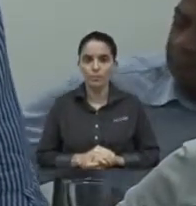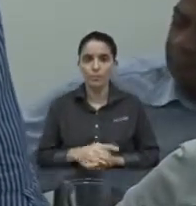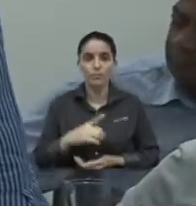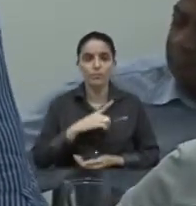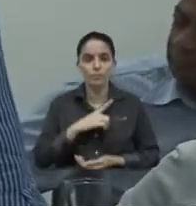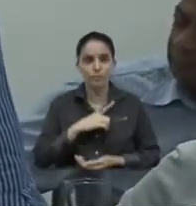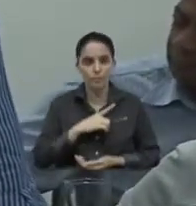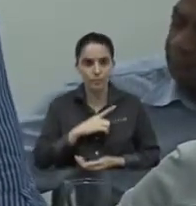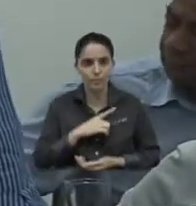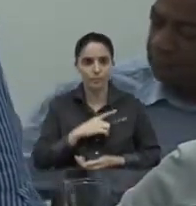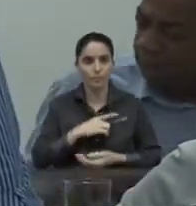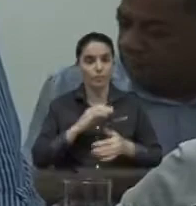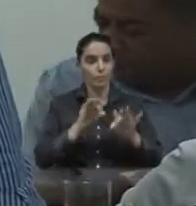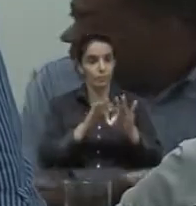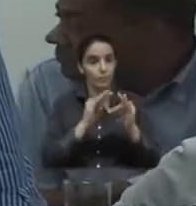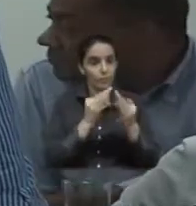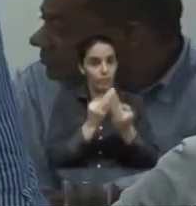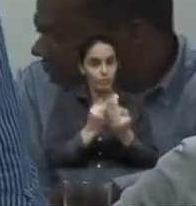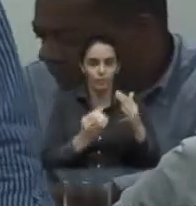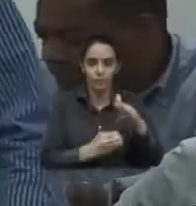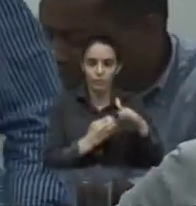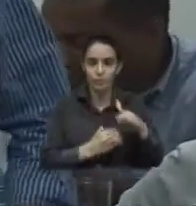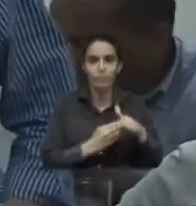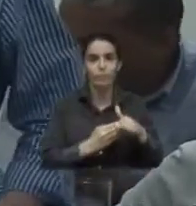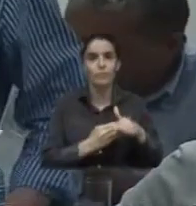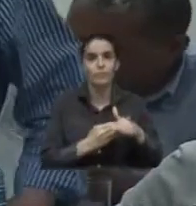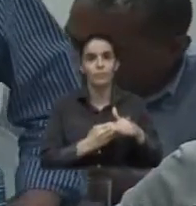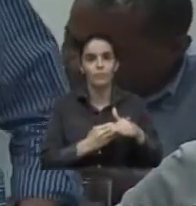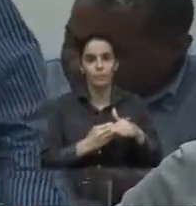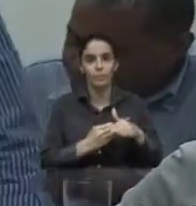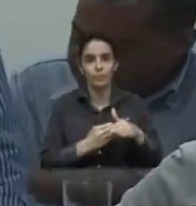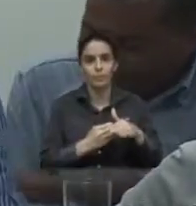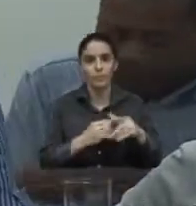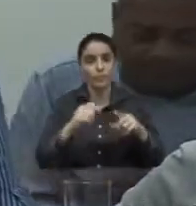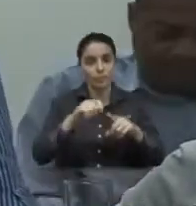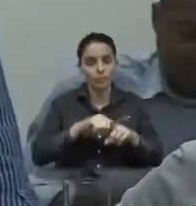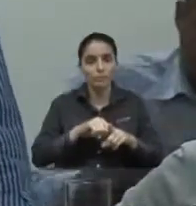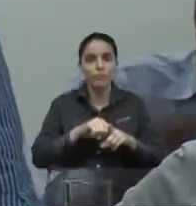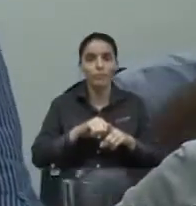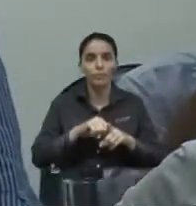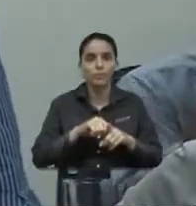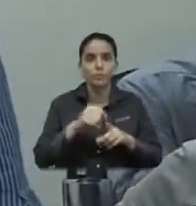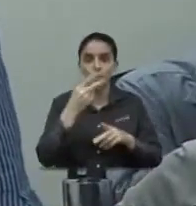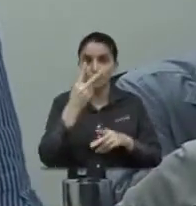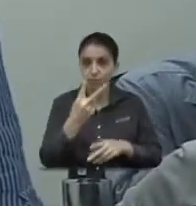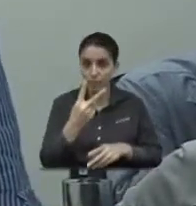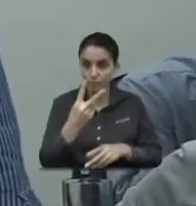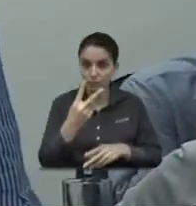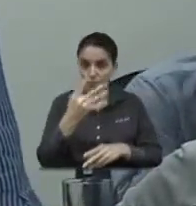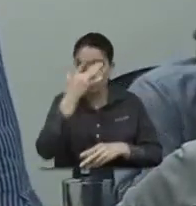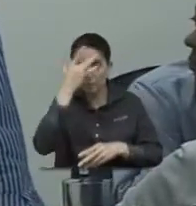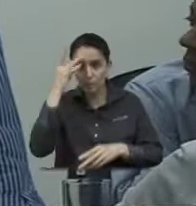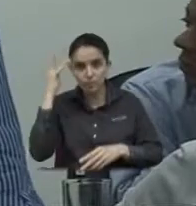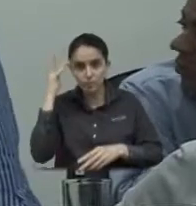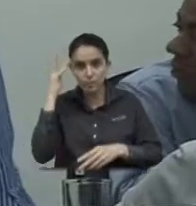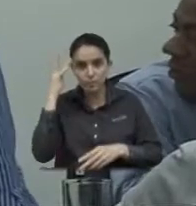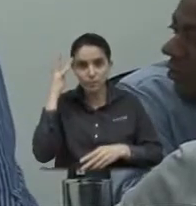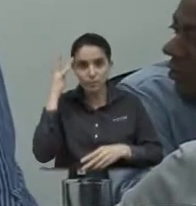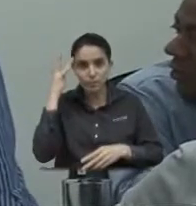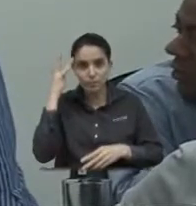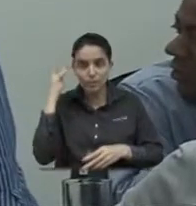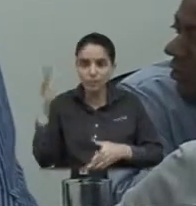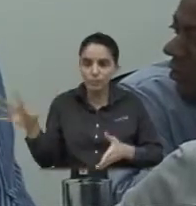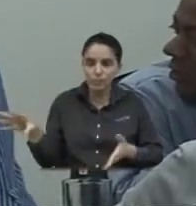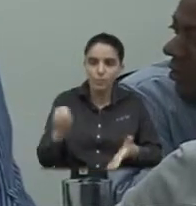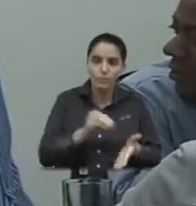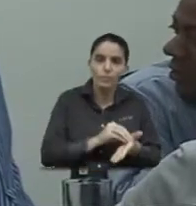uma pequena empresa que esse mês contratou 2 pessoas, dentro do montante do que ela tem, são 10% a mais